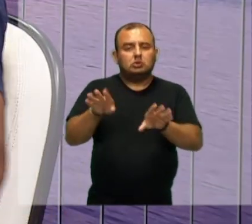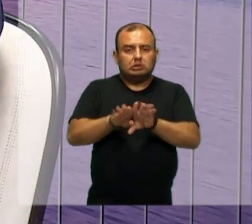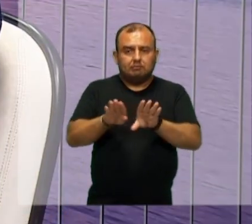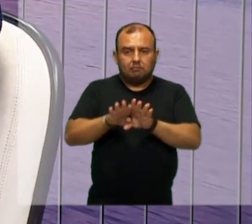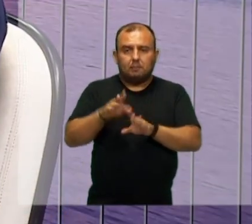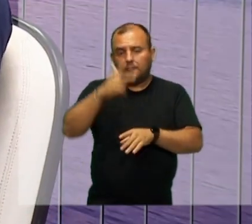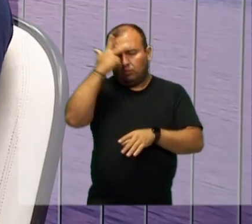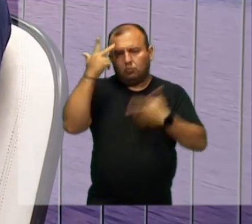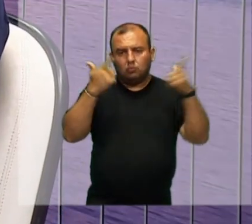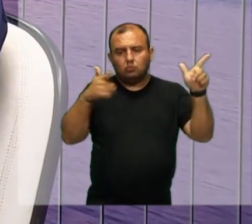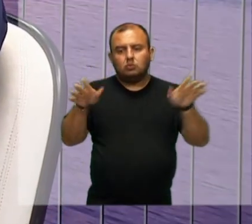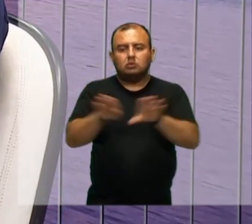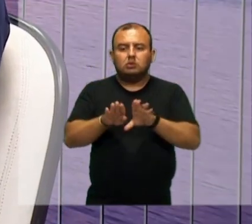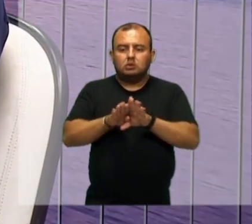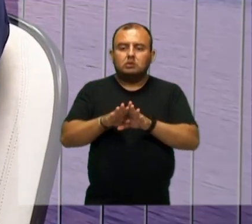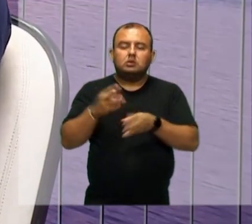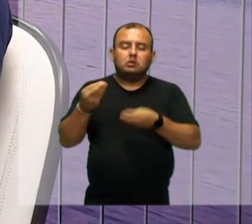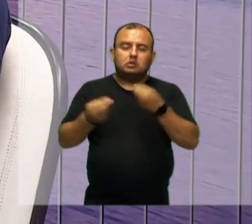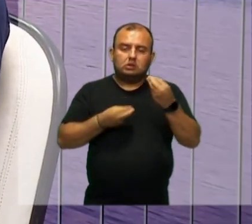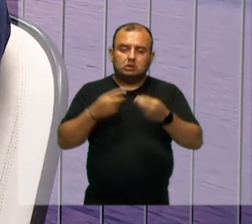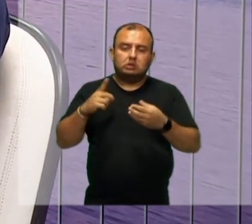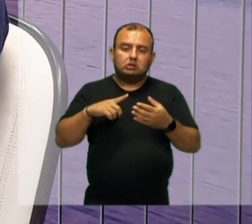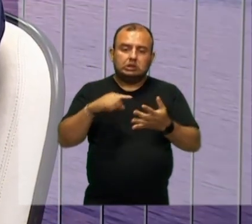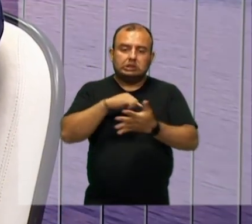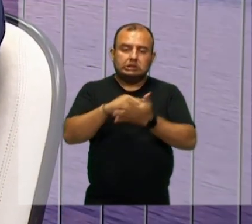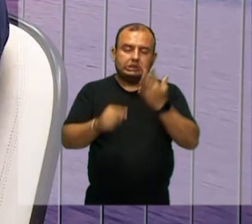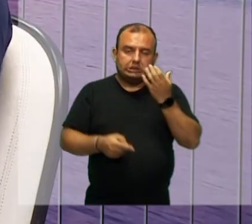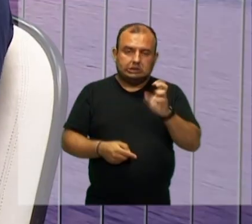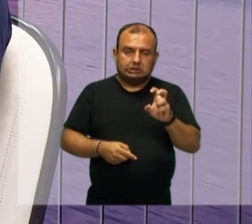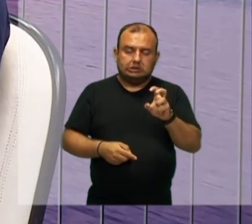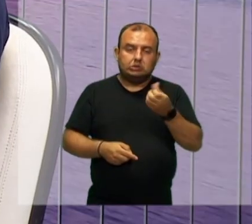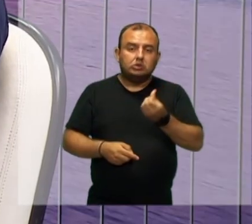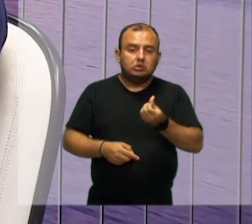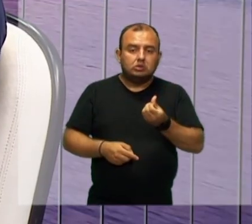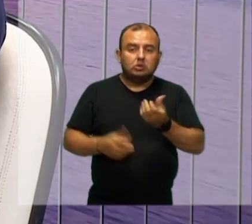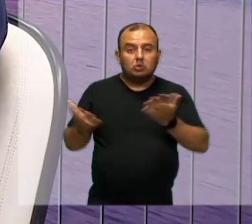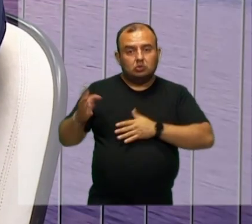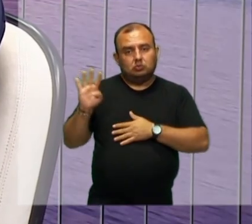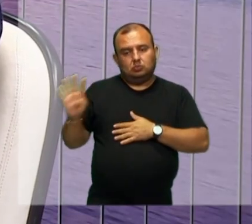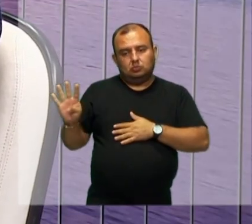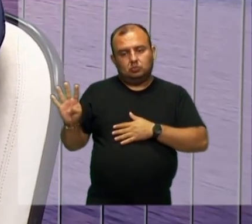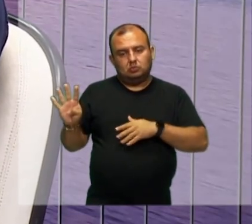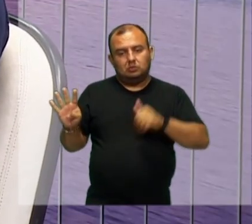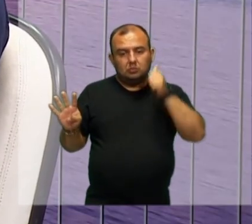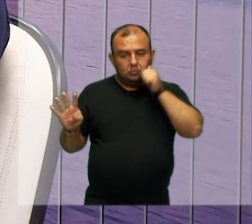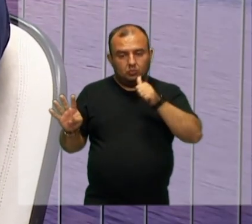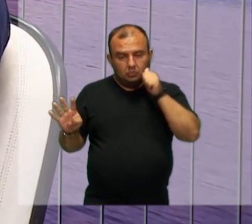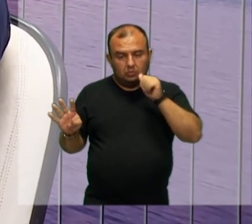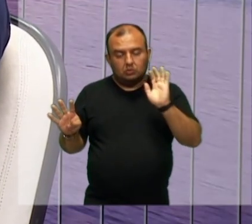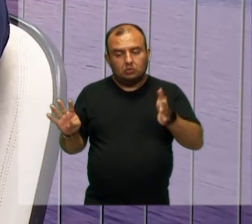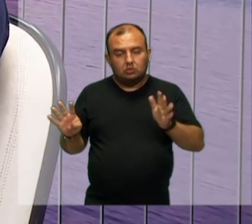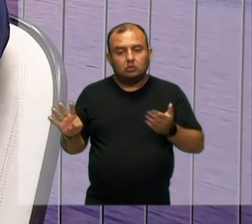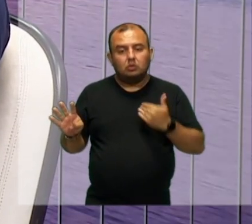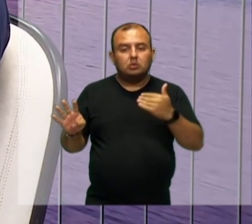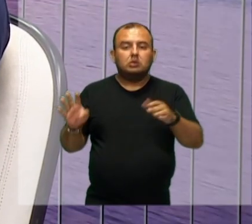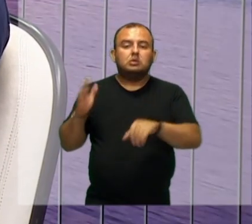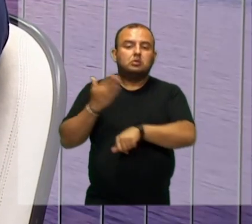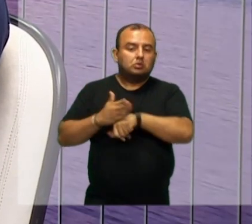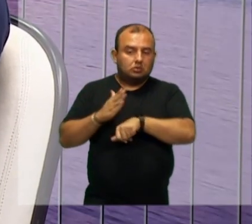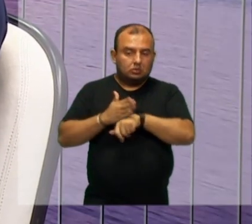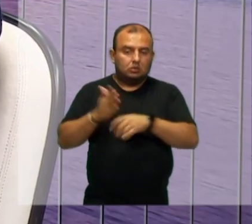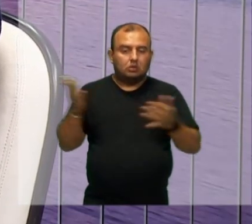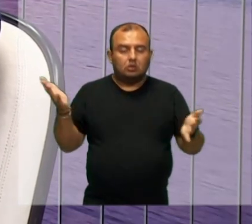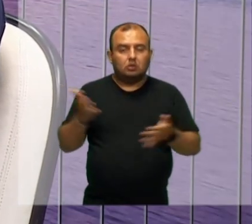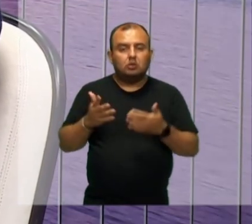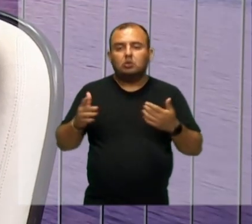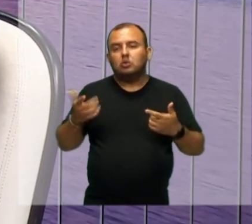mais pessoas. Então, nós já estivemos em 5, 6 ali, hoje nós estamos em 4 e tem mais uma menina que está começando agora recente e